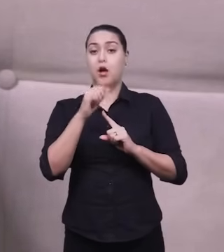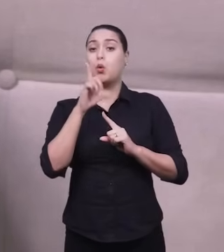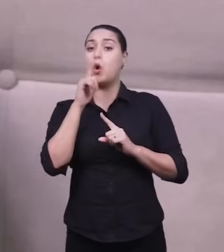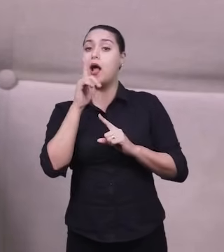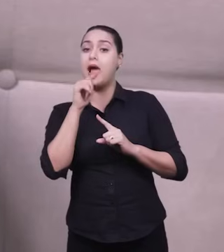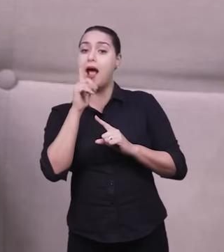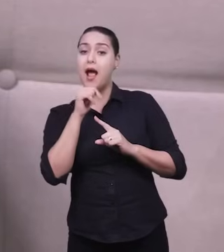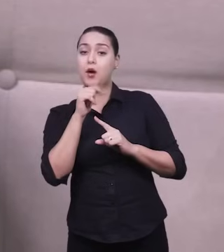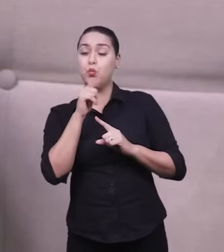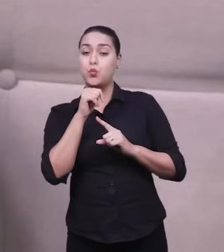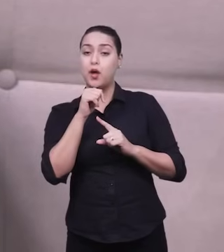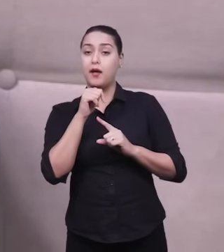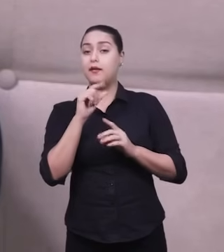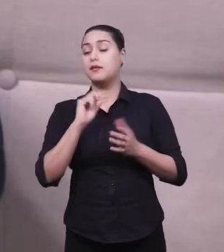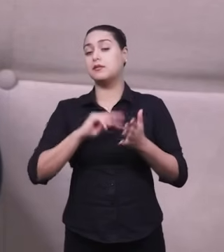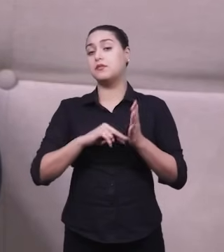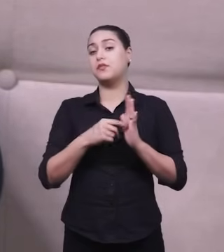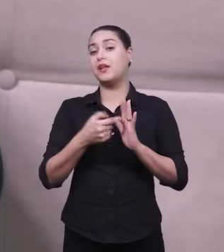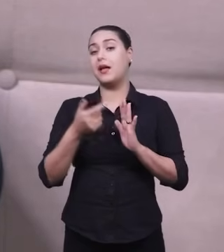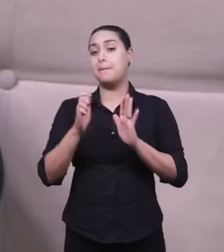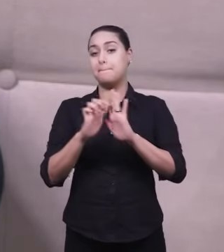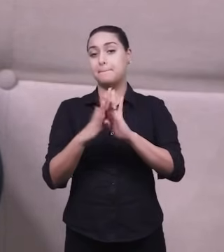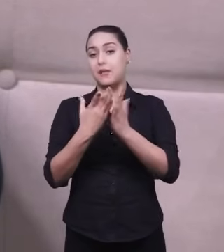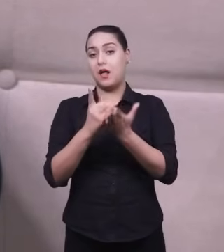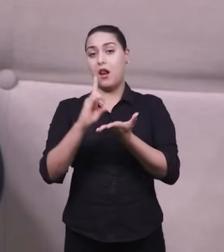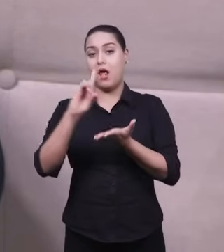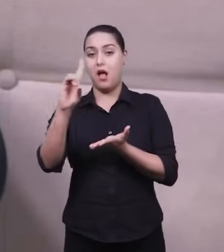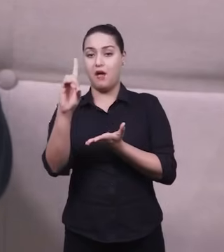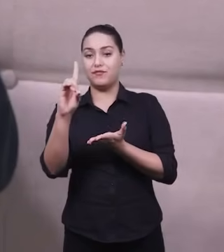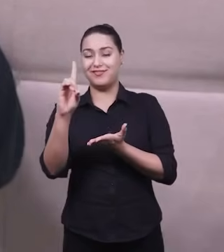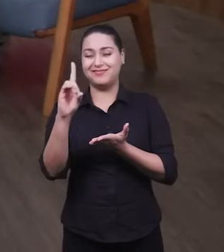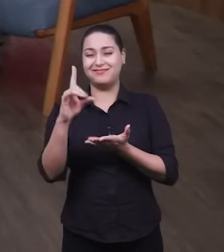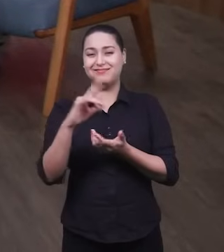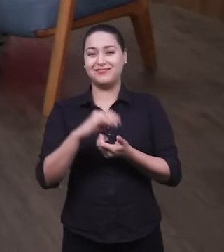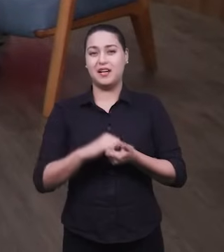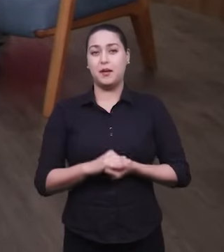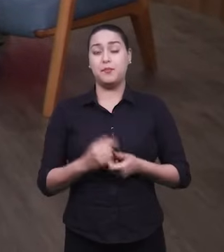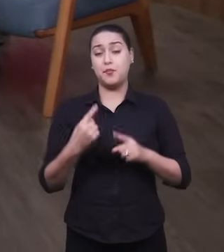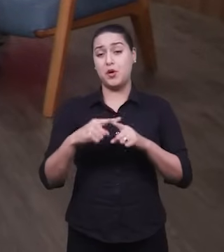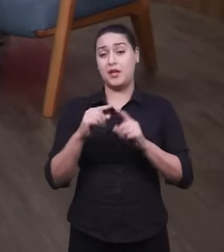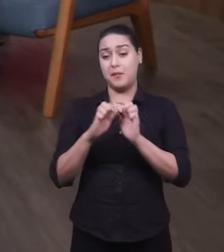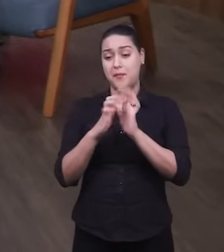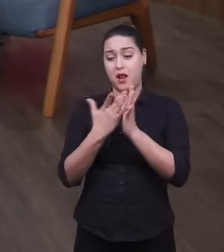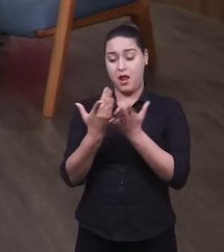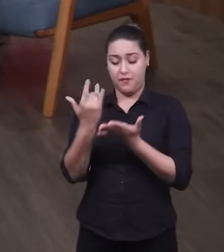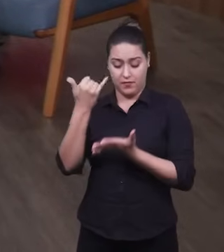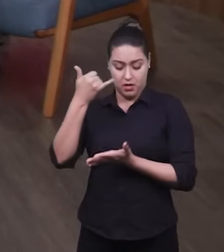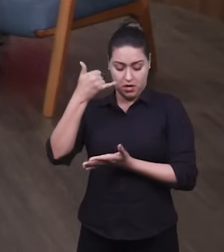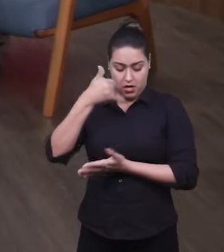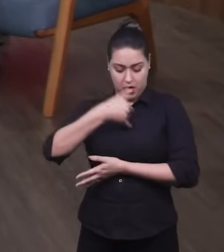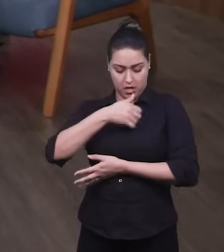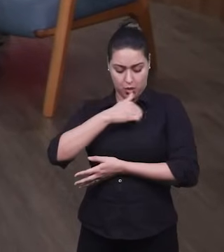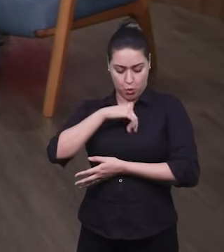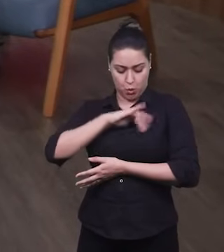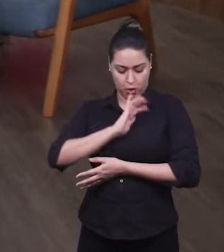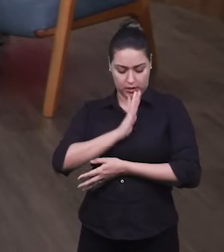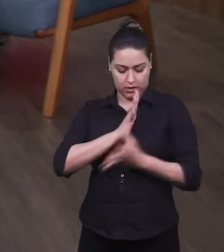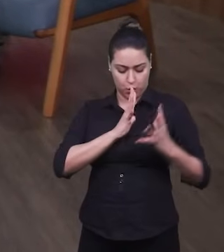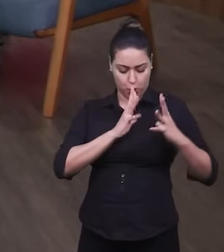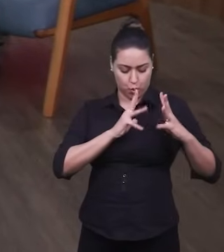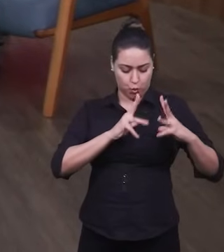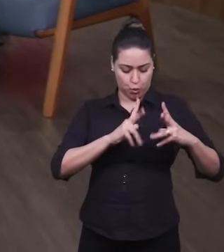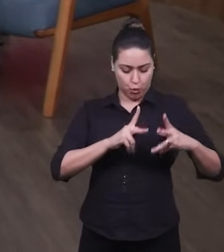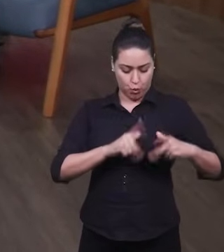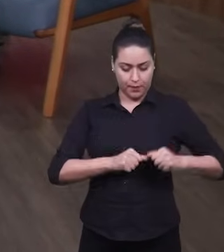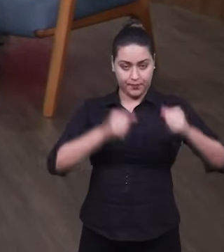palavra. Então, a palavra funciona assim mesmo, né, Sérgio? A palavra ela entra no coração do homem, vai limpando o